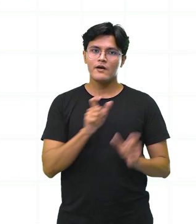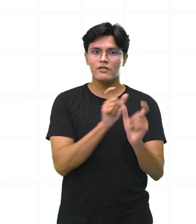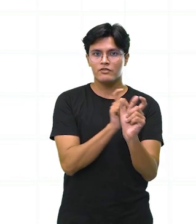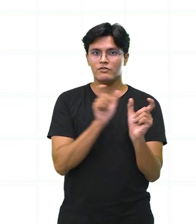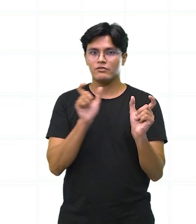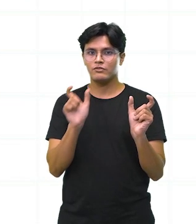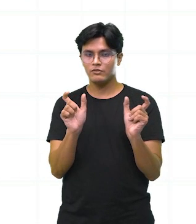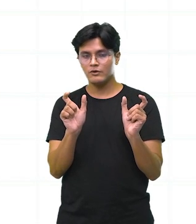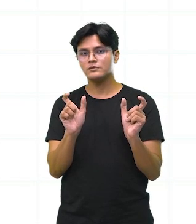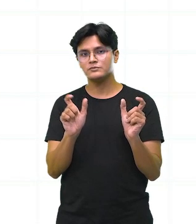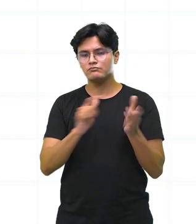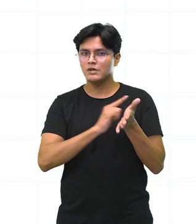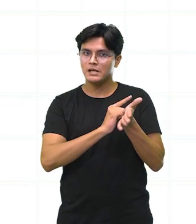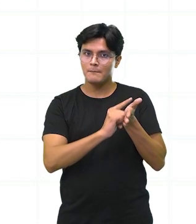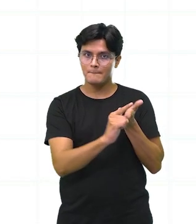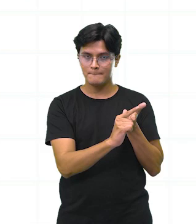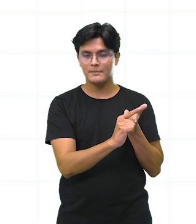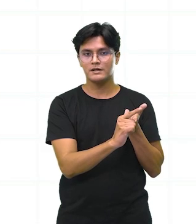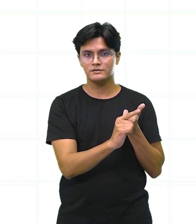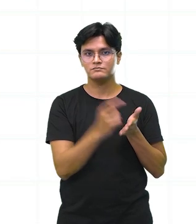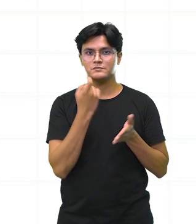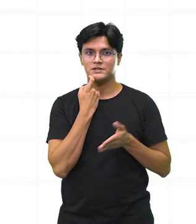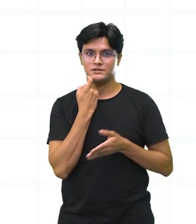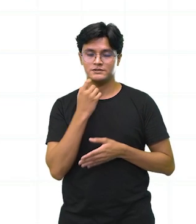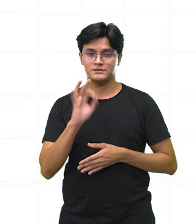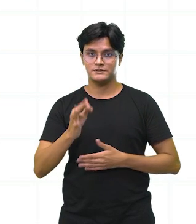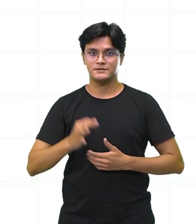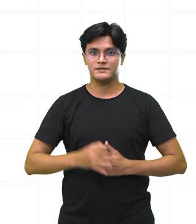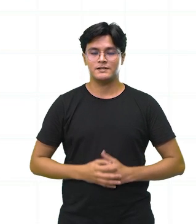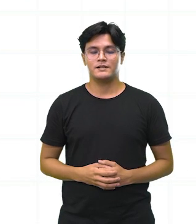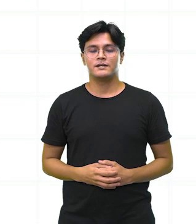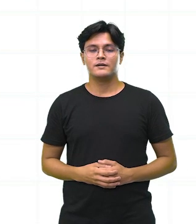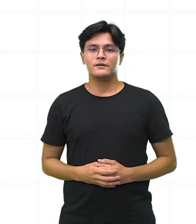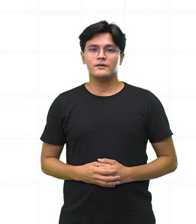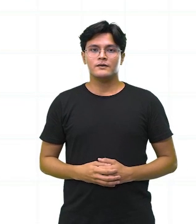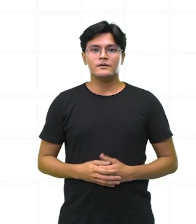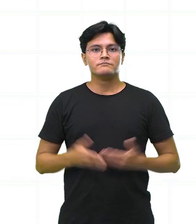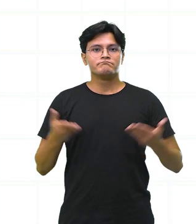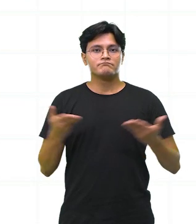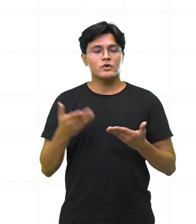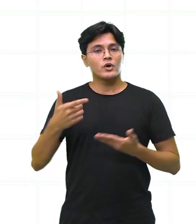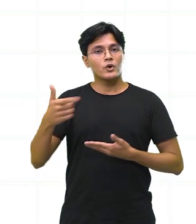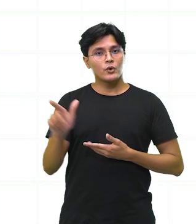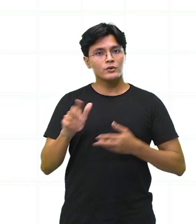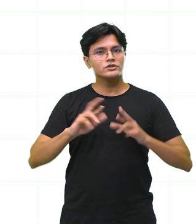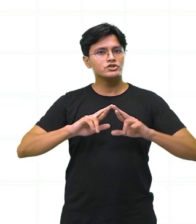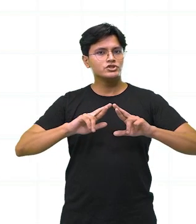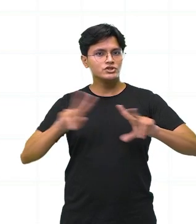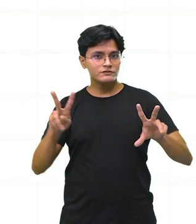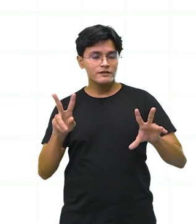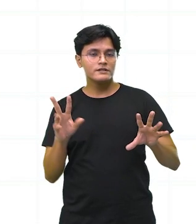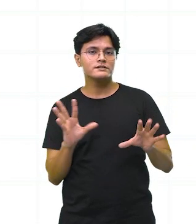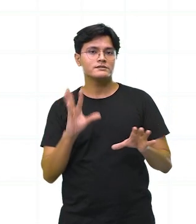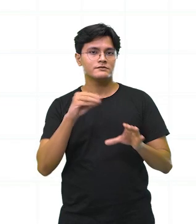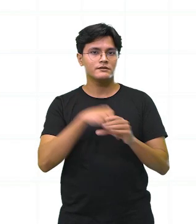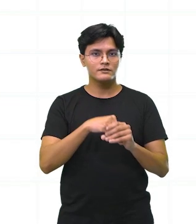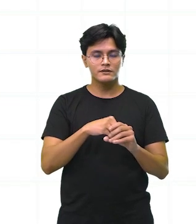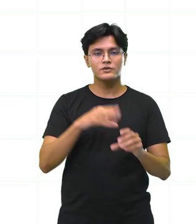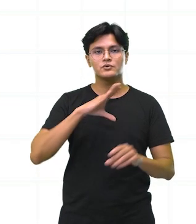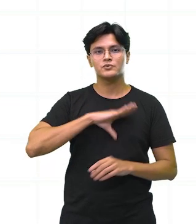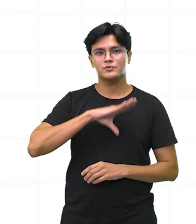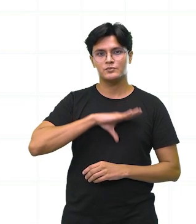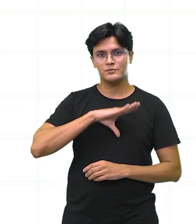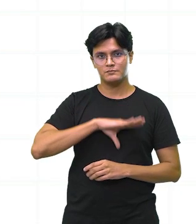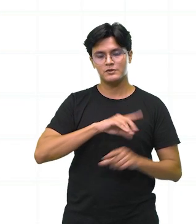também limpar um peixe certo vamos ver outra diferença dentro da nossa da